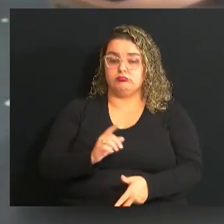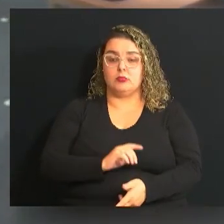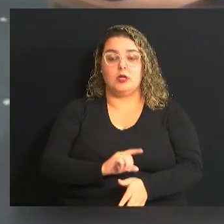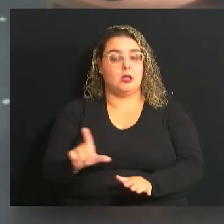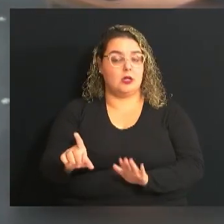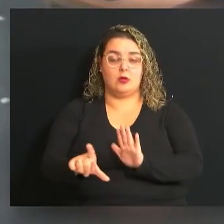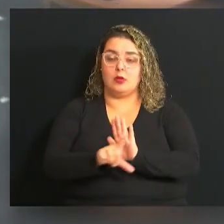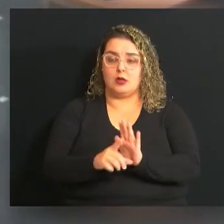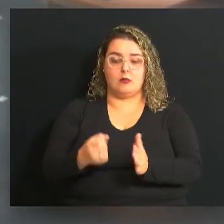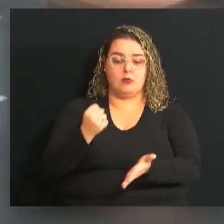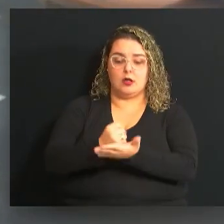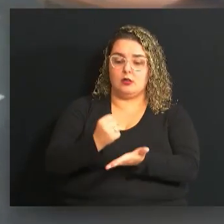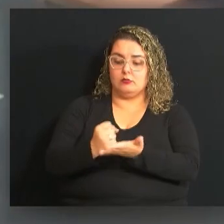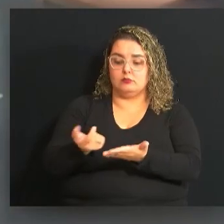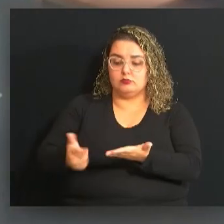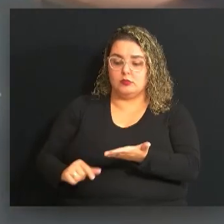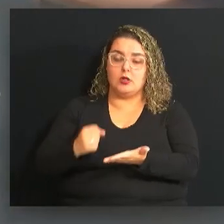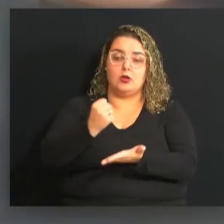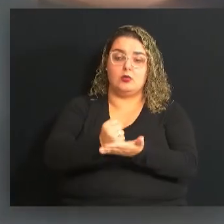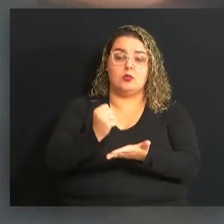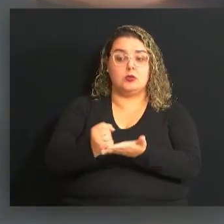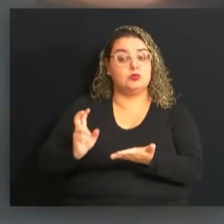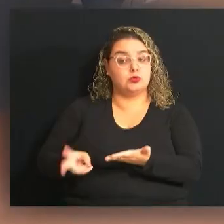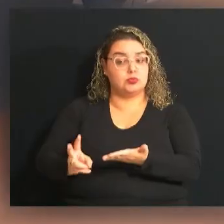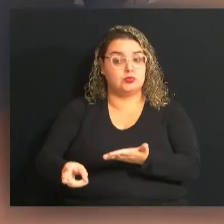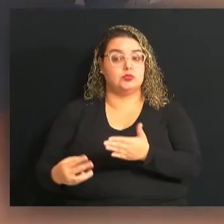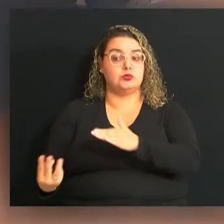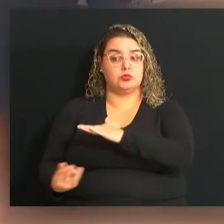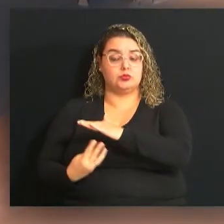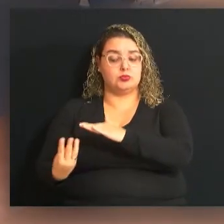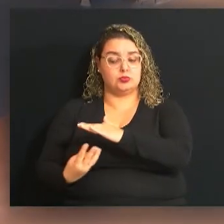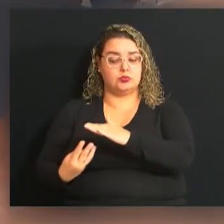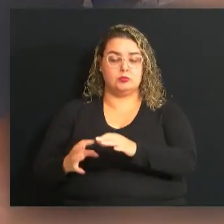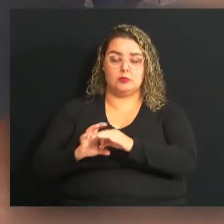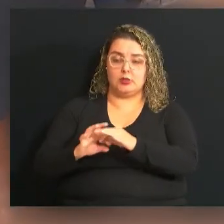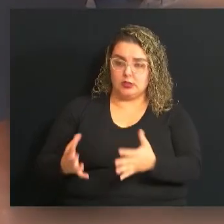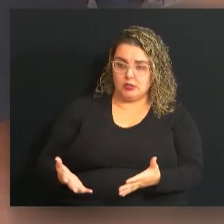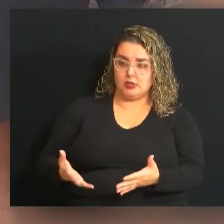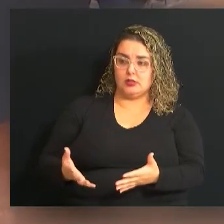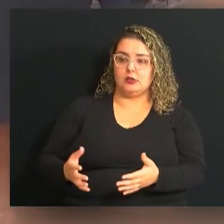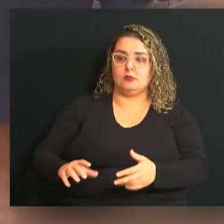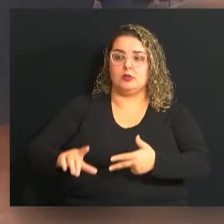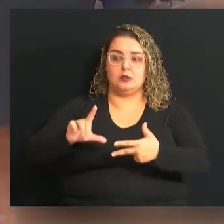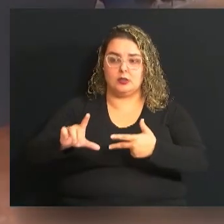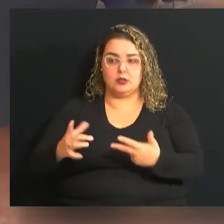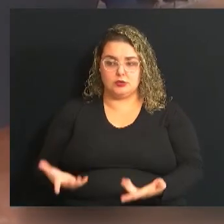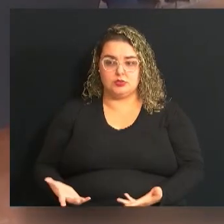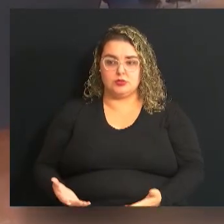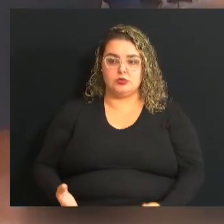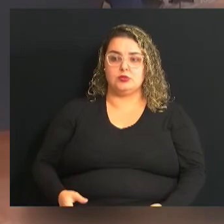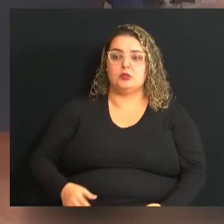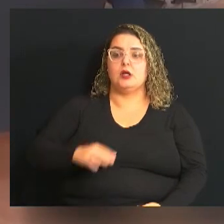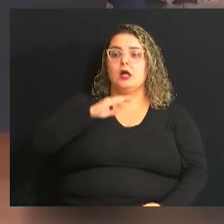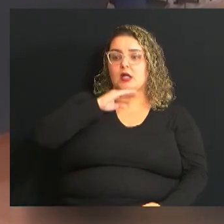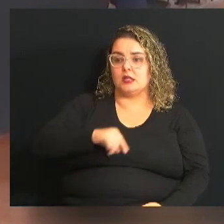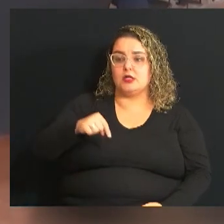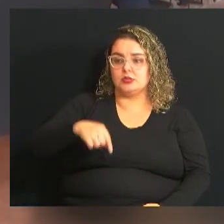a gente vai realizar reuniões conjuntas, sim, porque a gente entende a necessidade de somar forças na